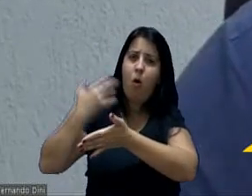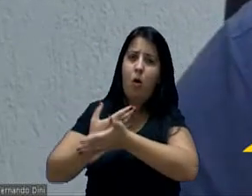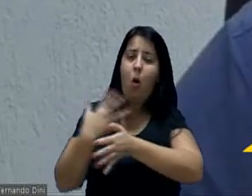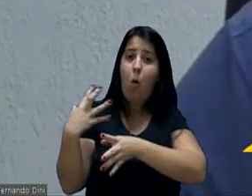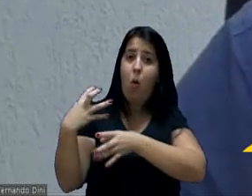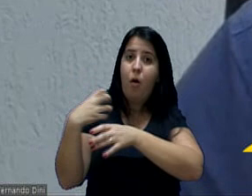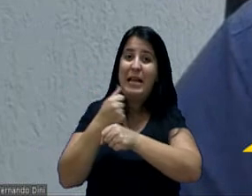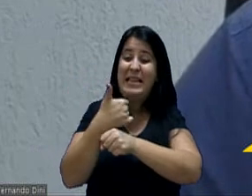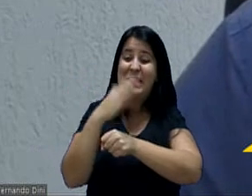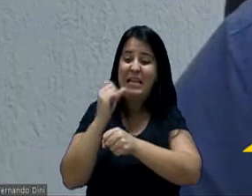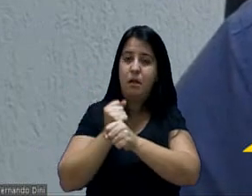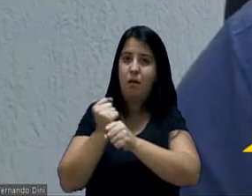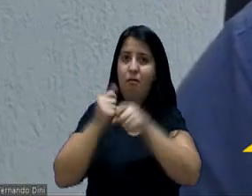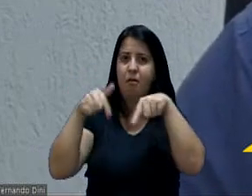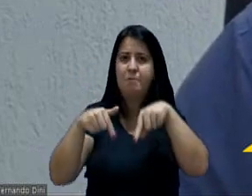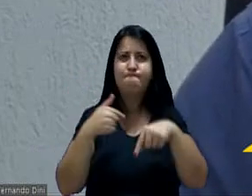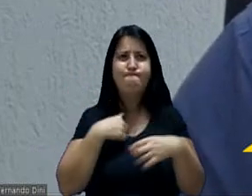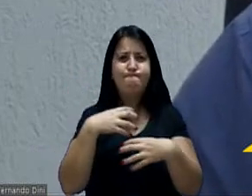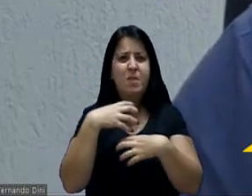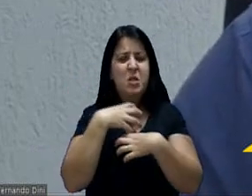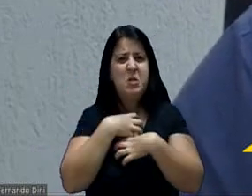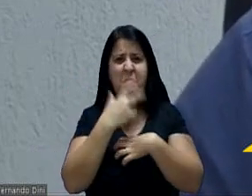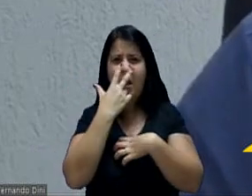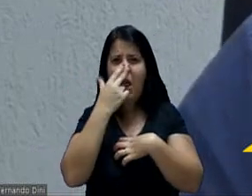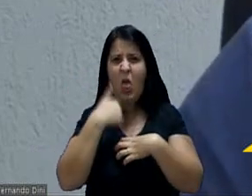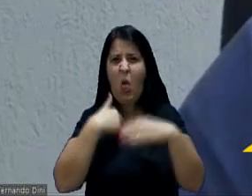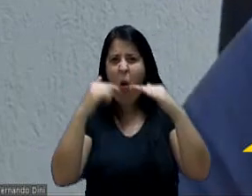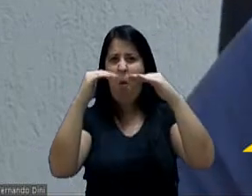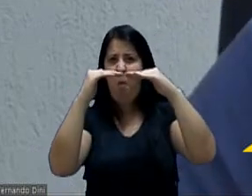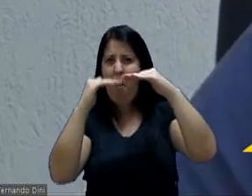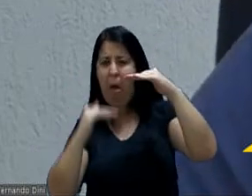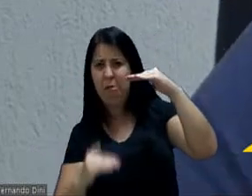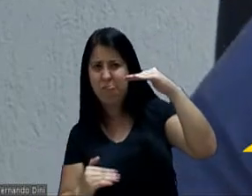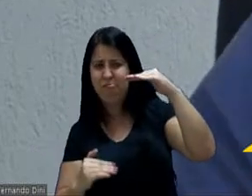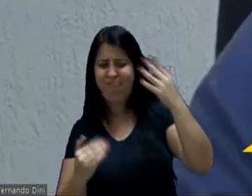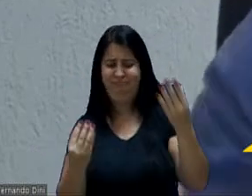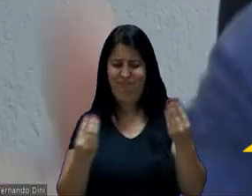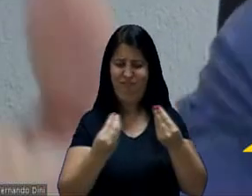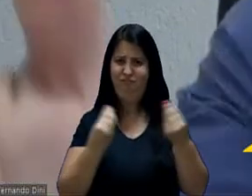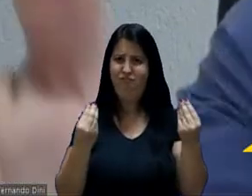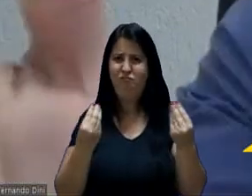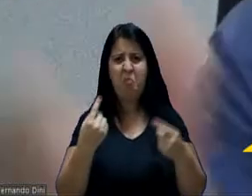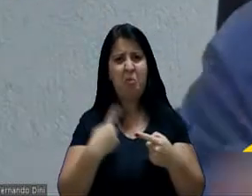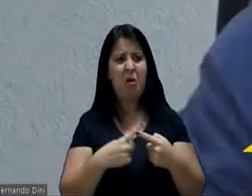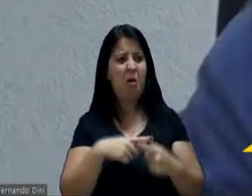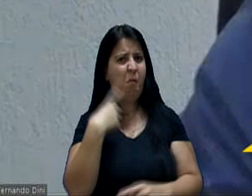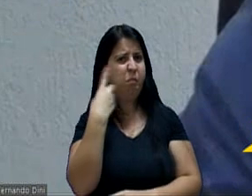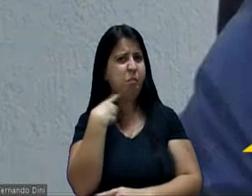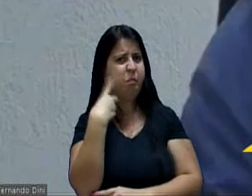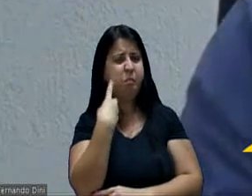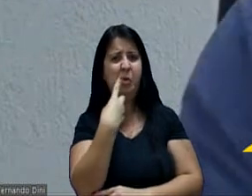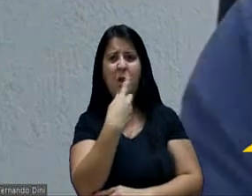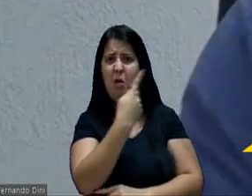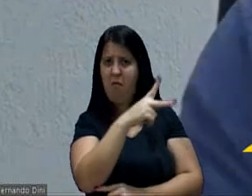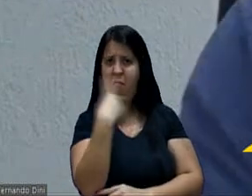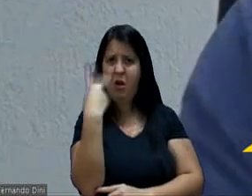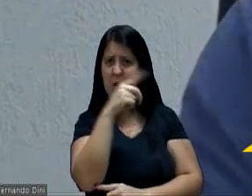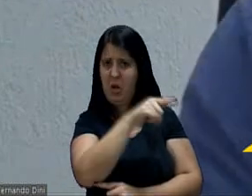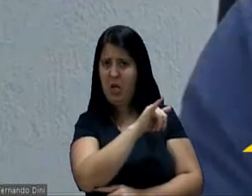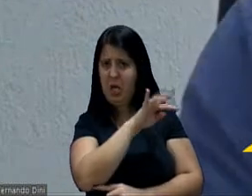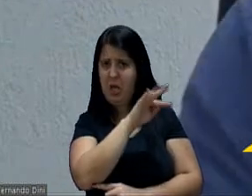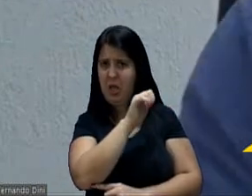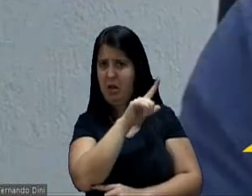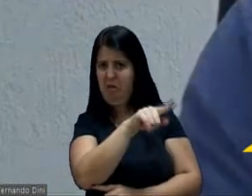casa, me senti até inferiorizado aqui, porque o advogado do vereador Ítalo é o melhor